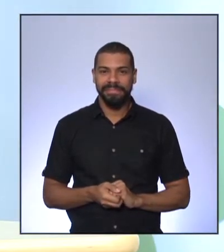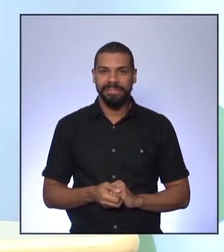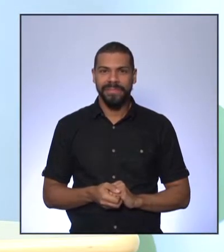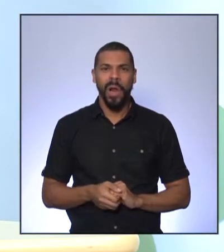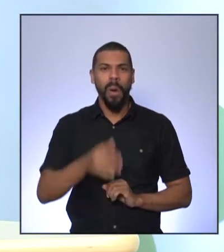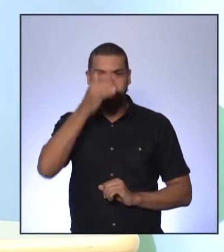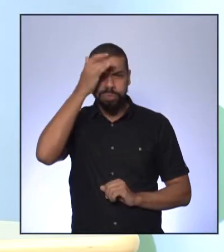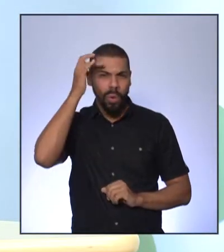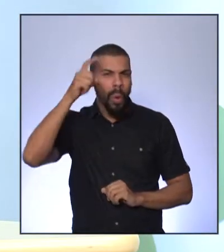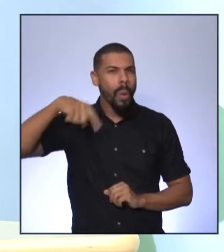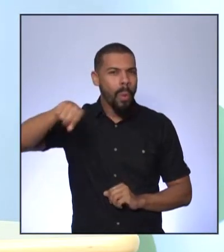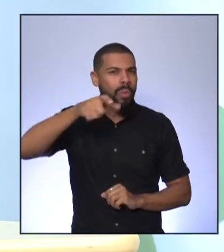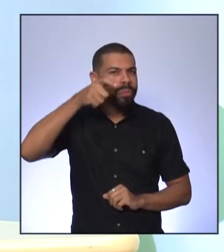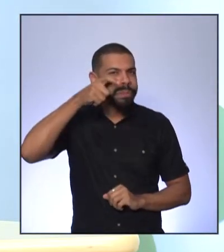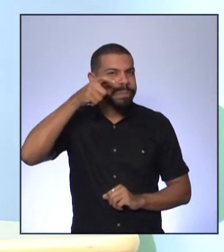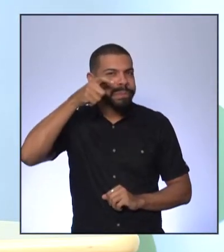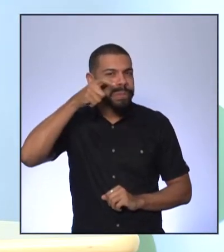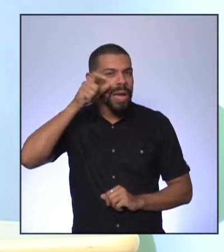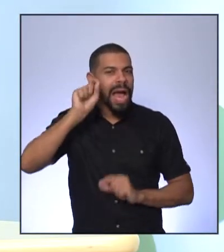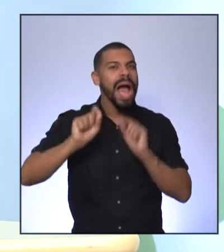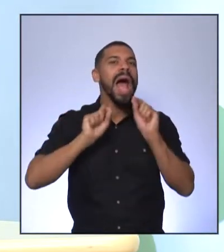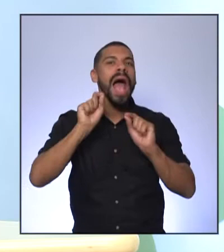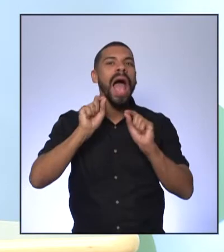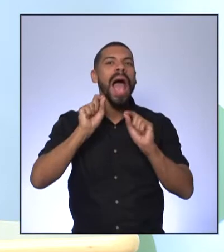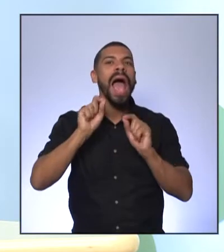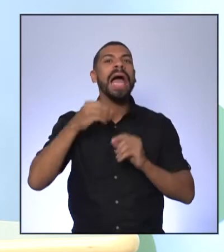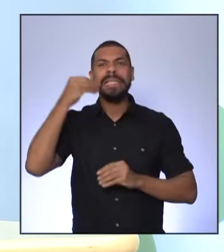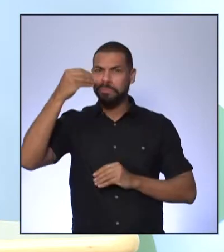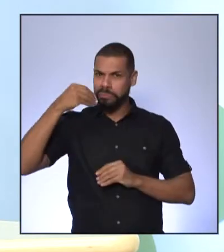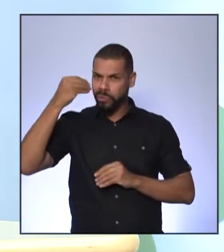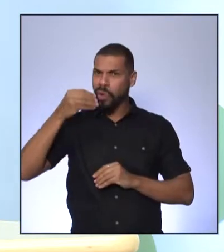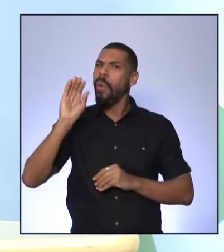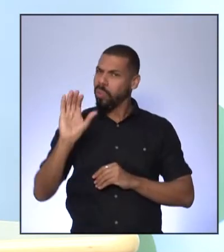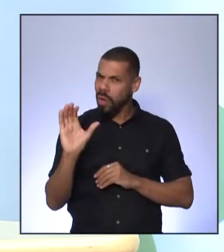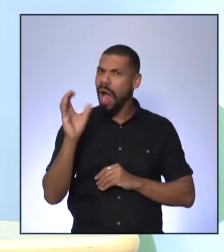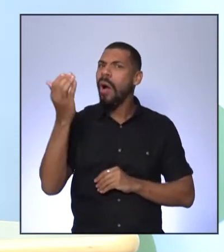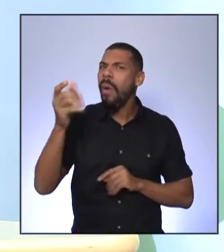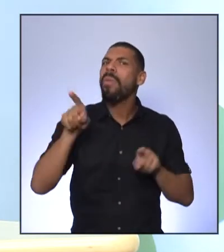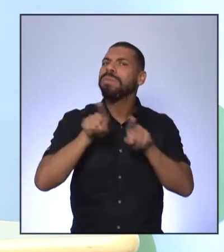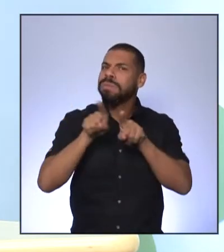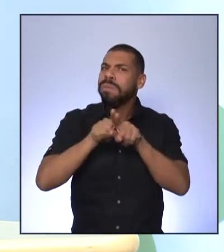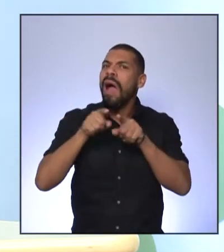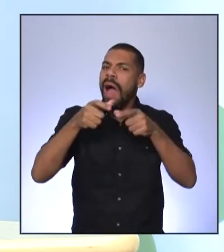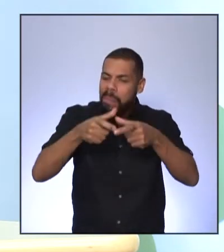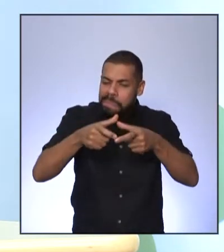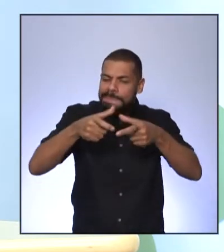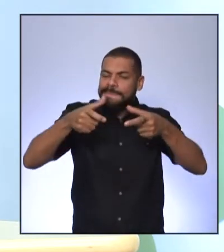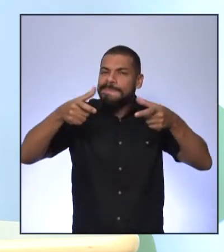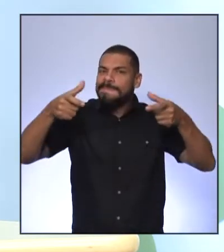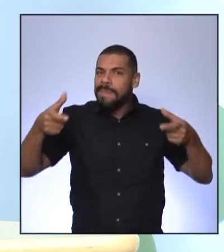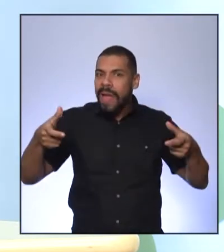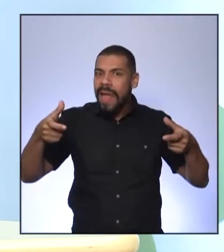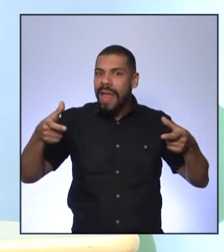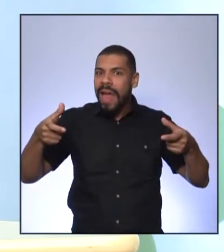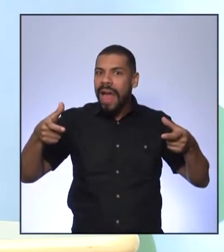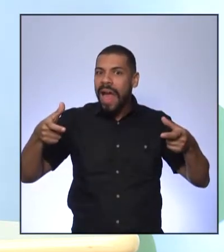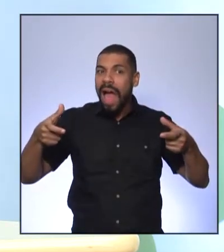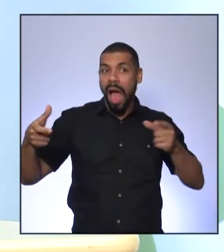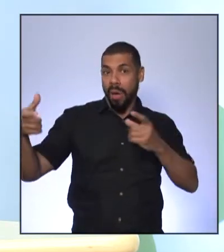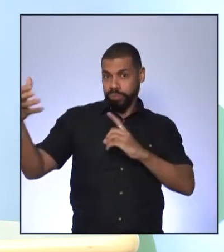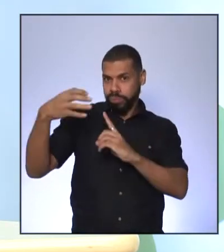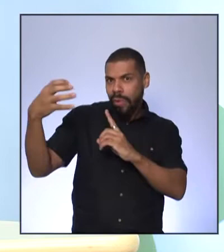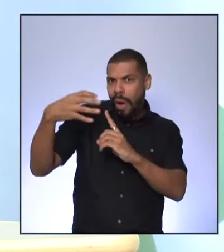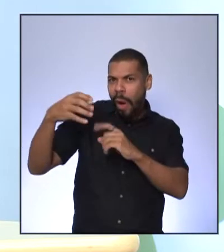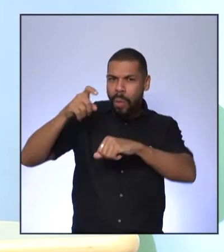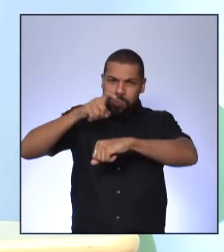Pessoal, então a gente conseguiu comprovar de forma experimental que, de fato, a concentração, o aumento da concentração, ela gera uma influência direta